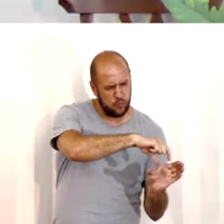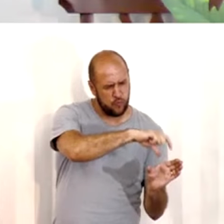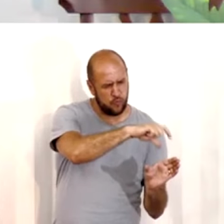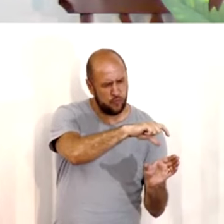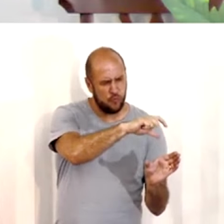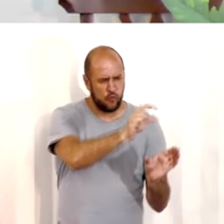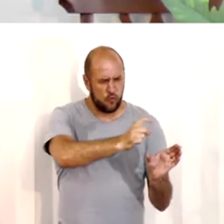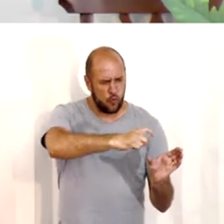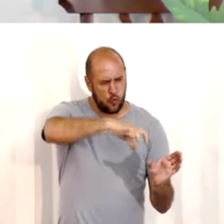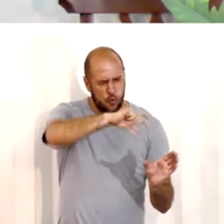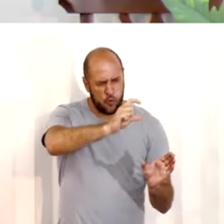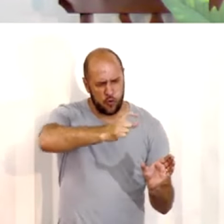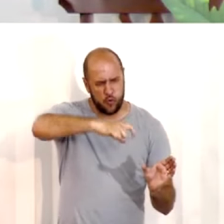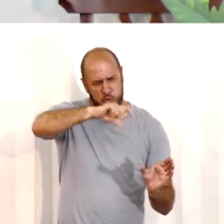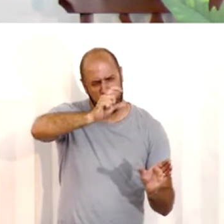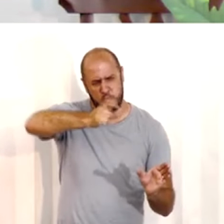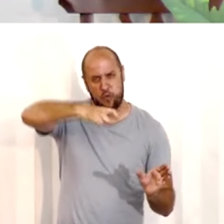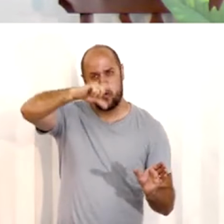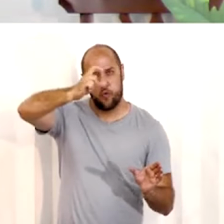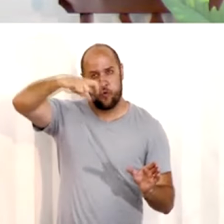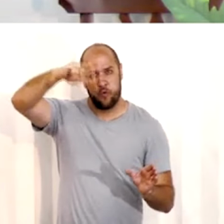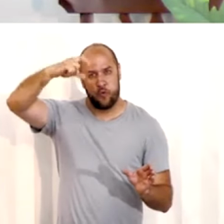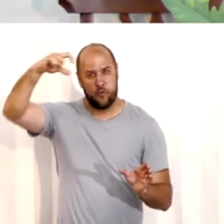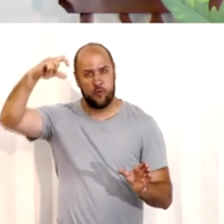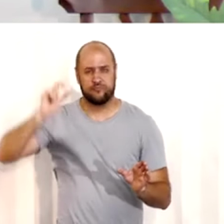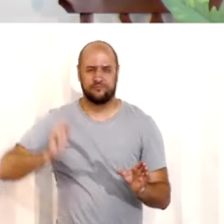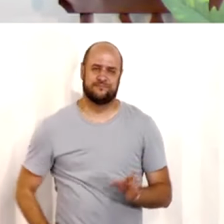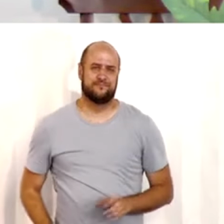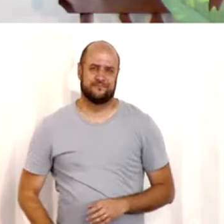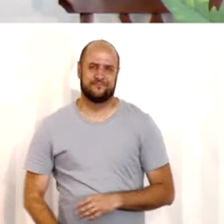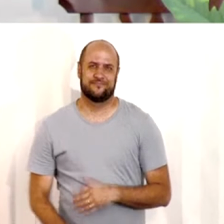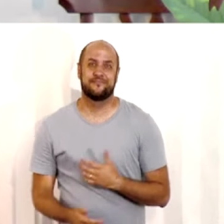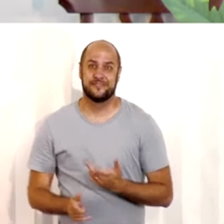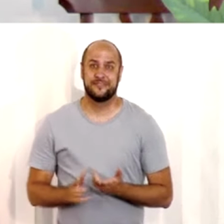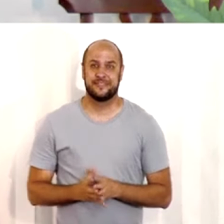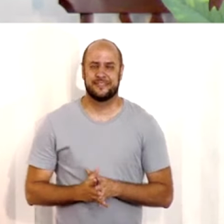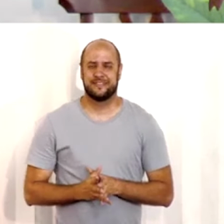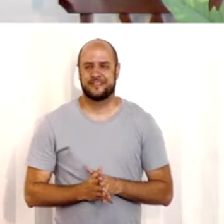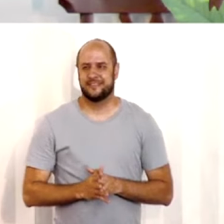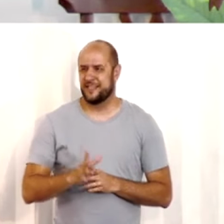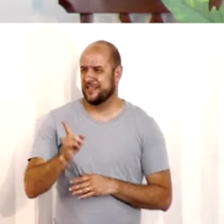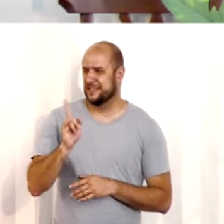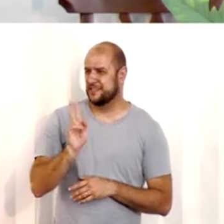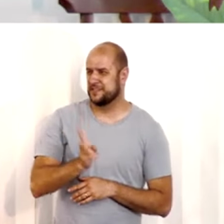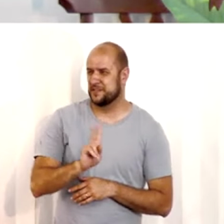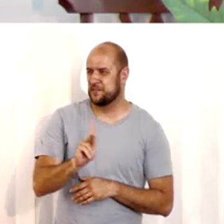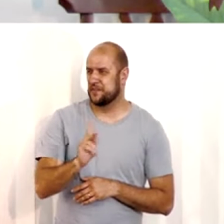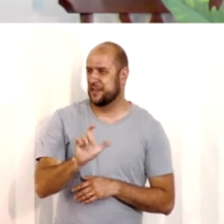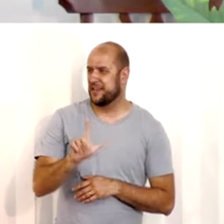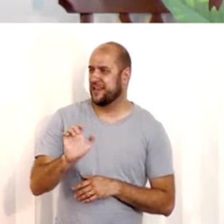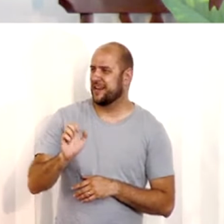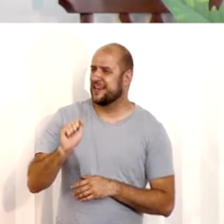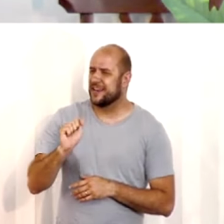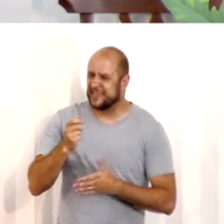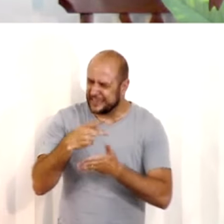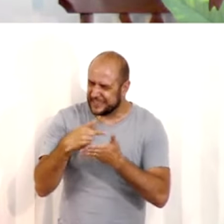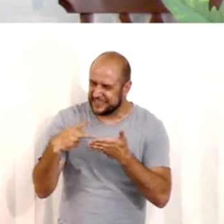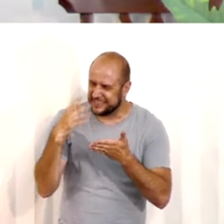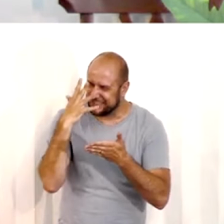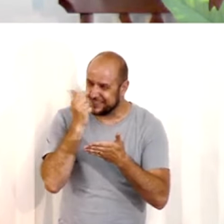de curvas vai chegando até o alto da folha? Heleninha, que sempre faz desenhos maravilhosos, está ali atenta,